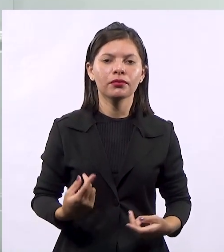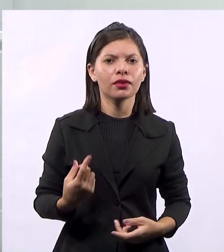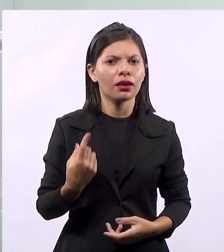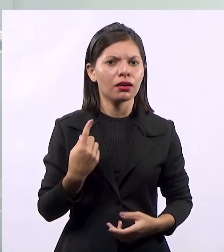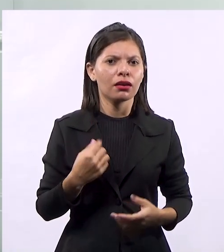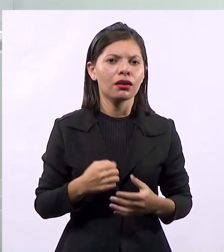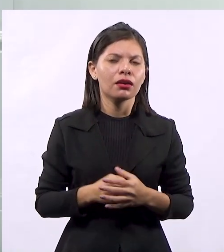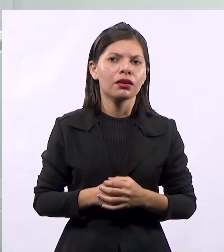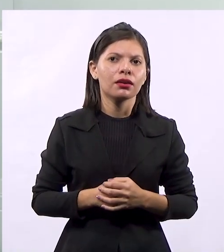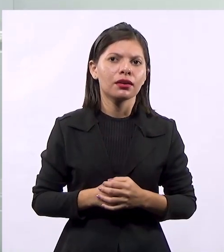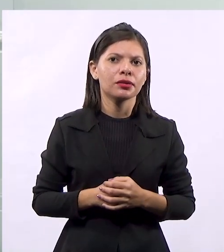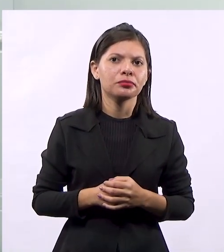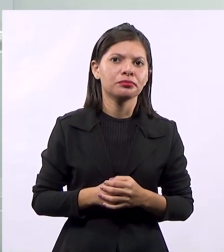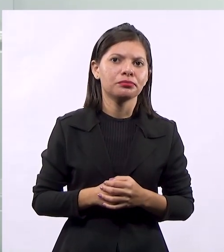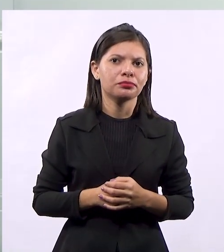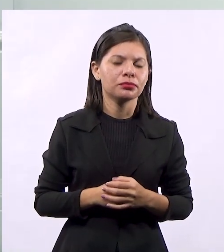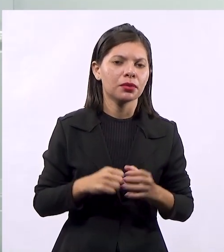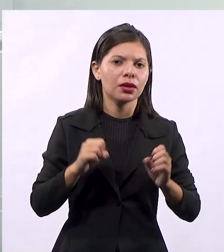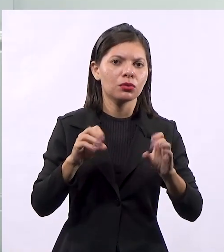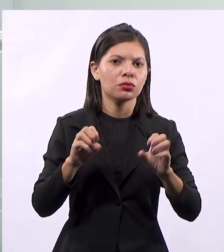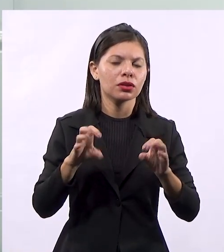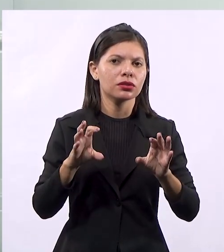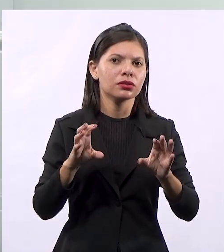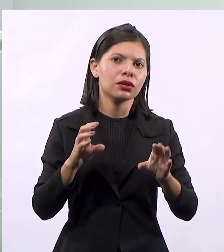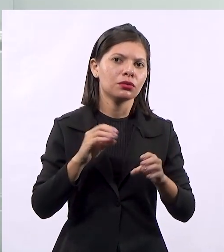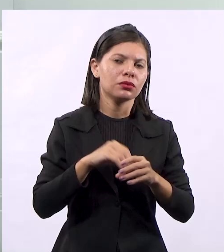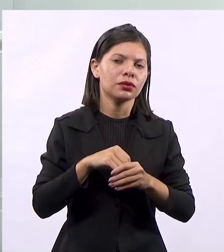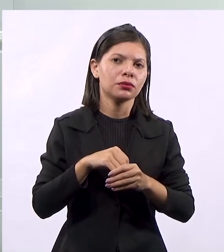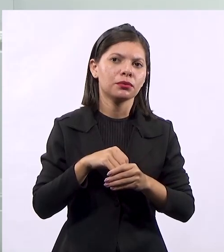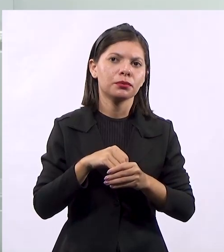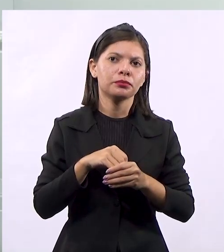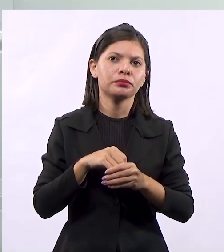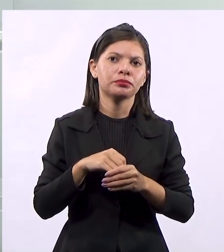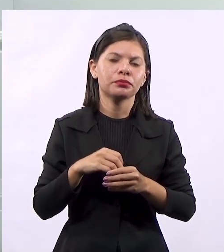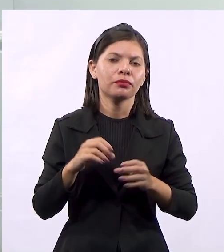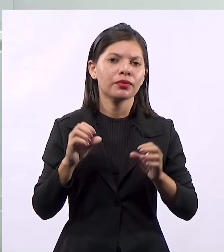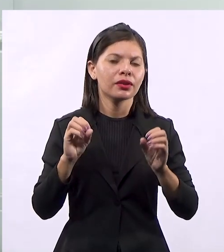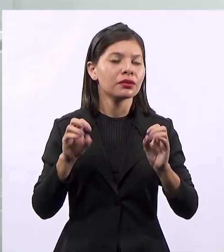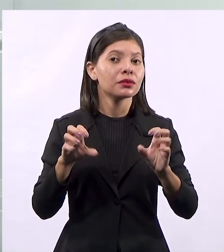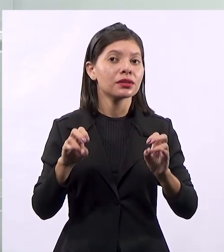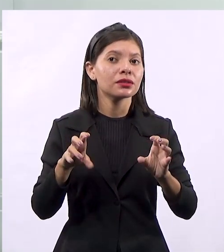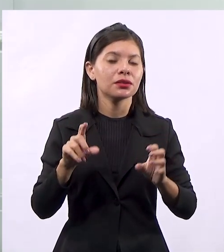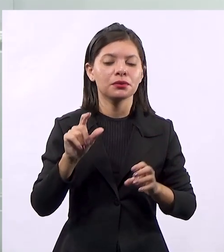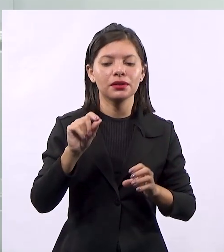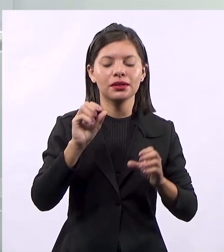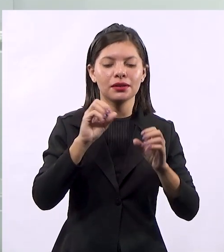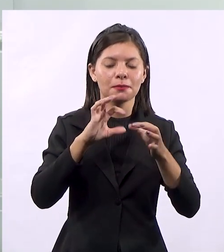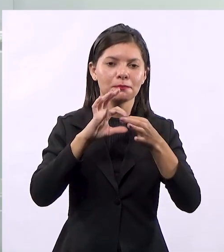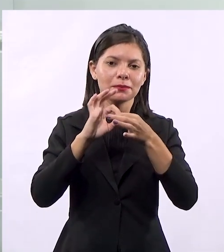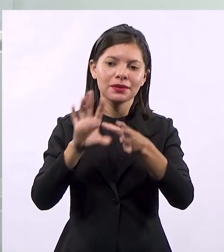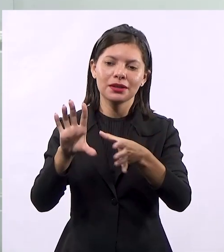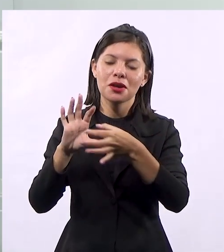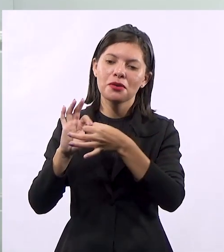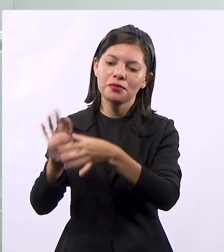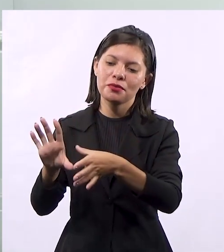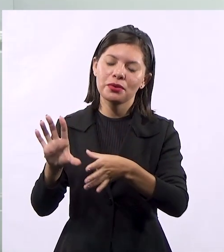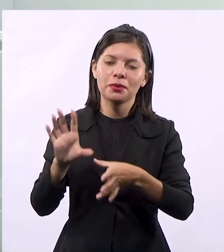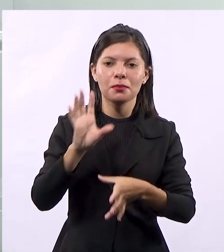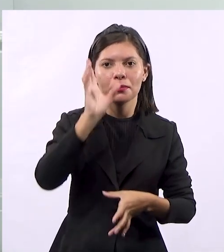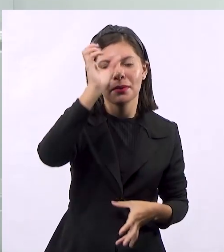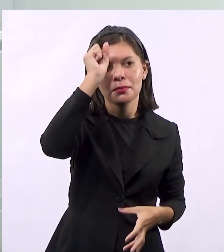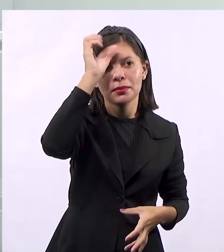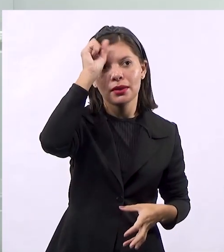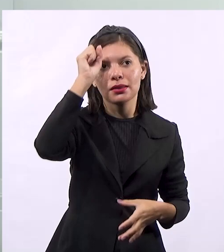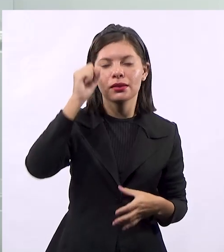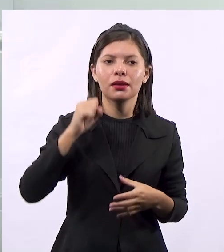fundamentais da Declaração dos Direitos Humanos, liberdade em sentido lato, aqui ela vem restrita à